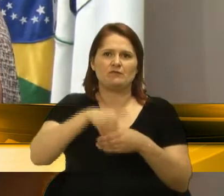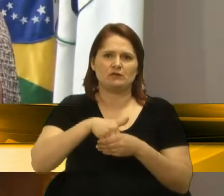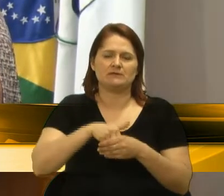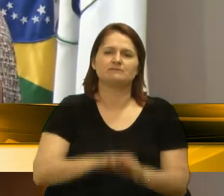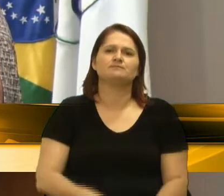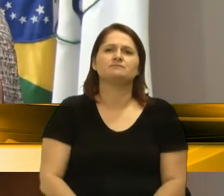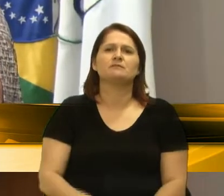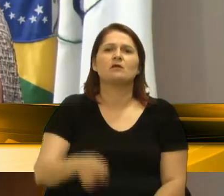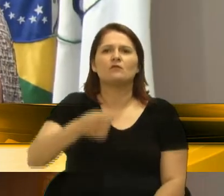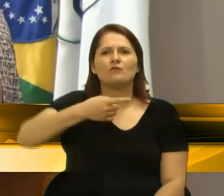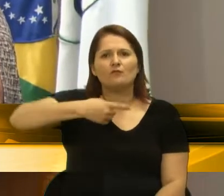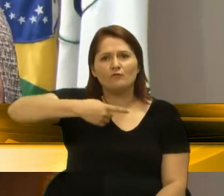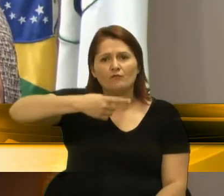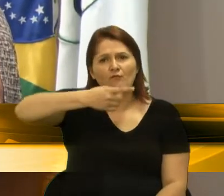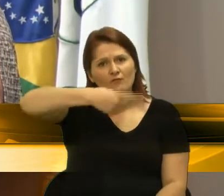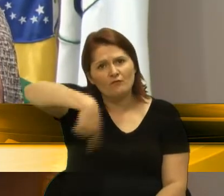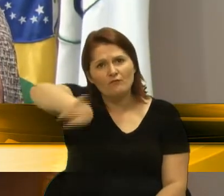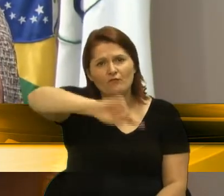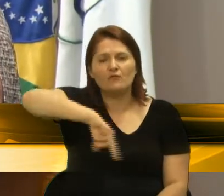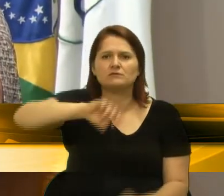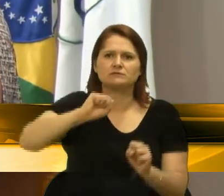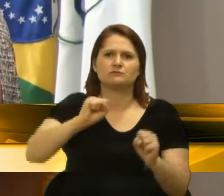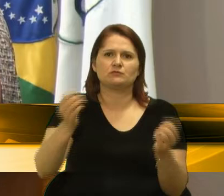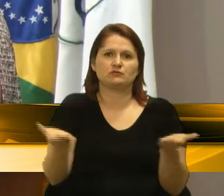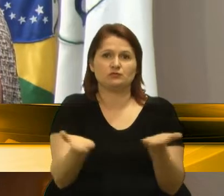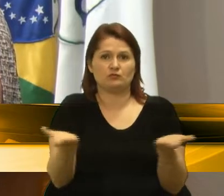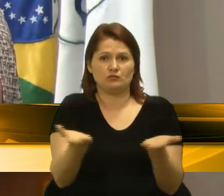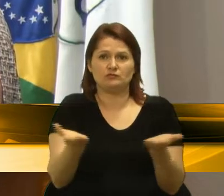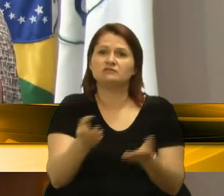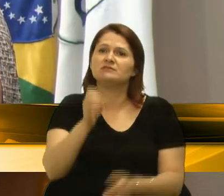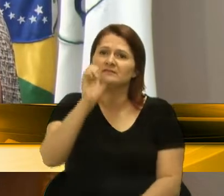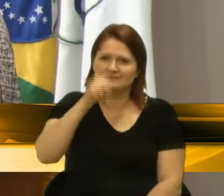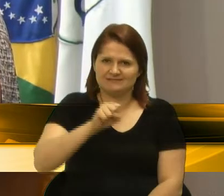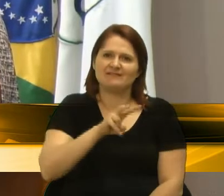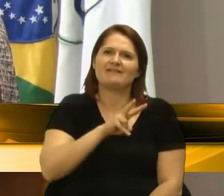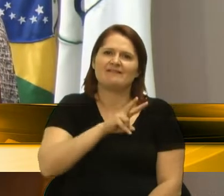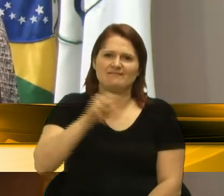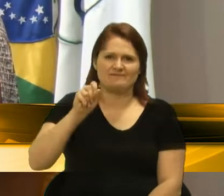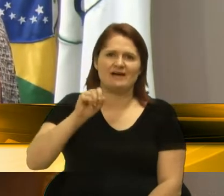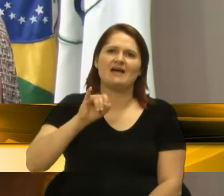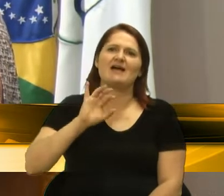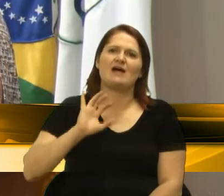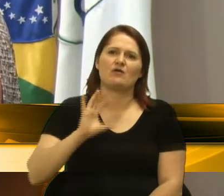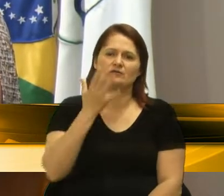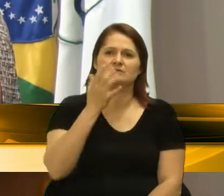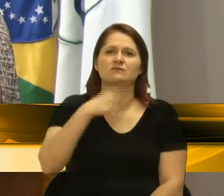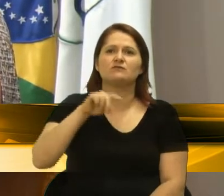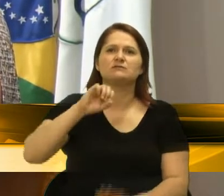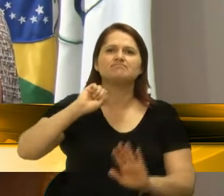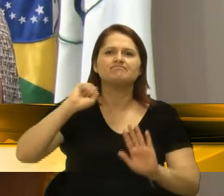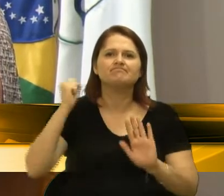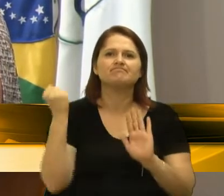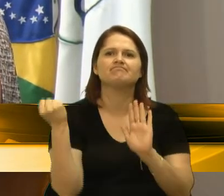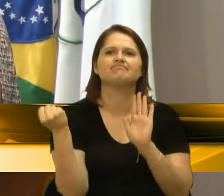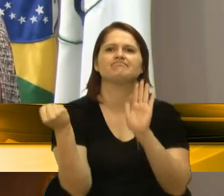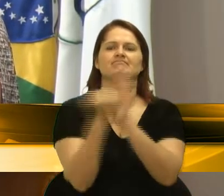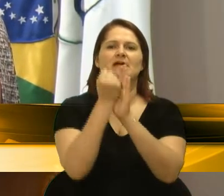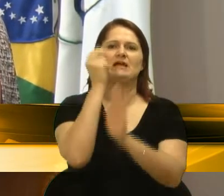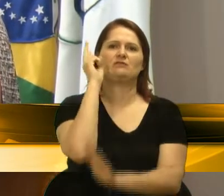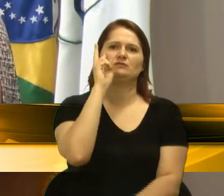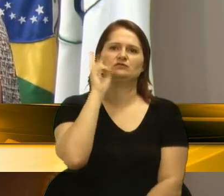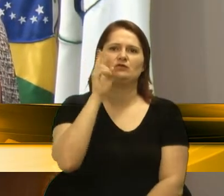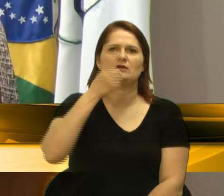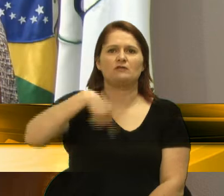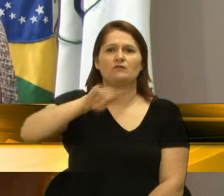vão entrar para a história como aqueles que fizeram a justiça, ou, quem sabe, aqueles